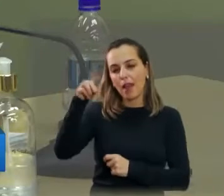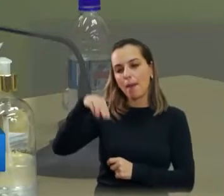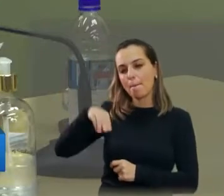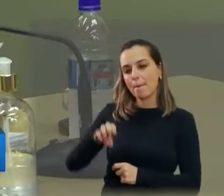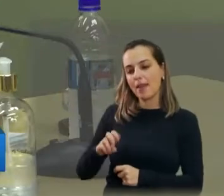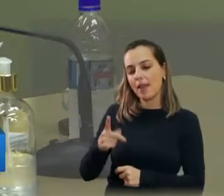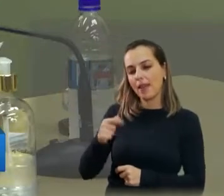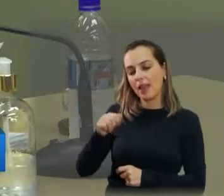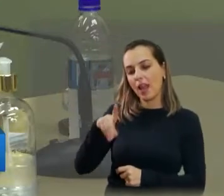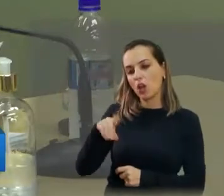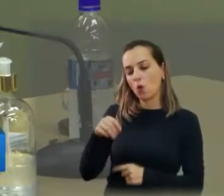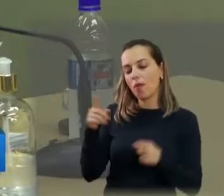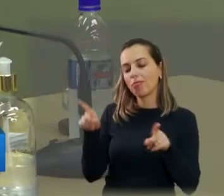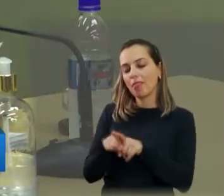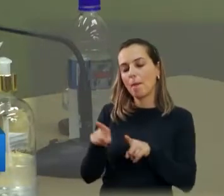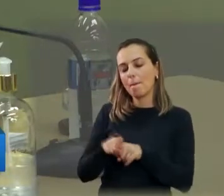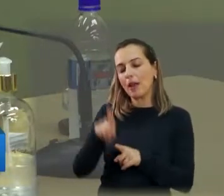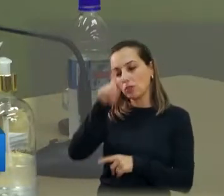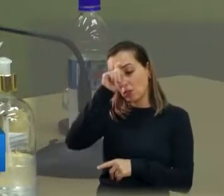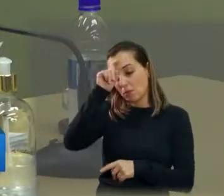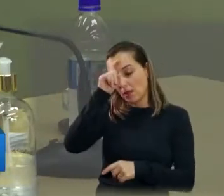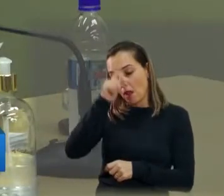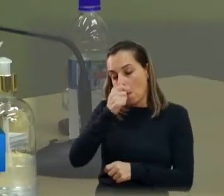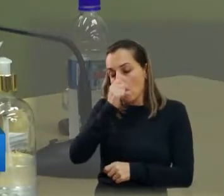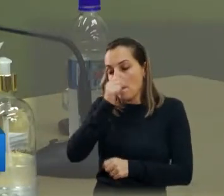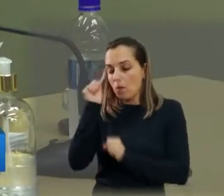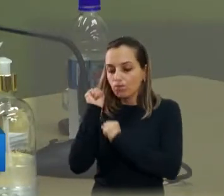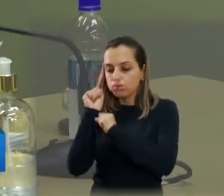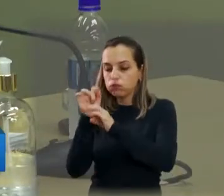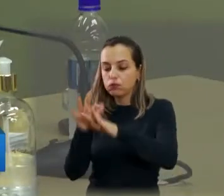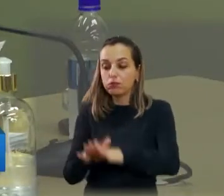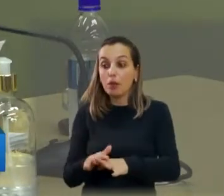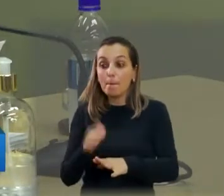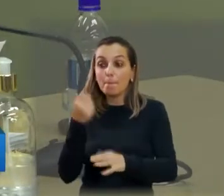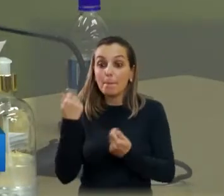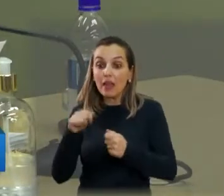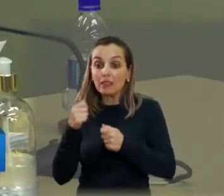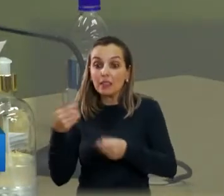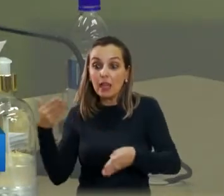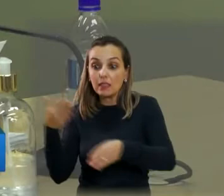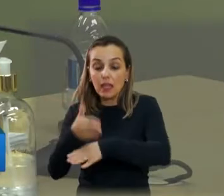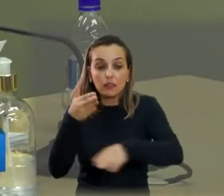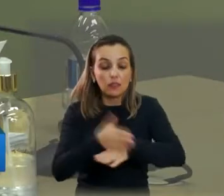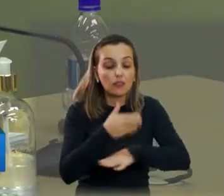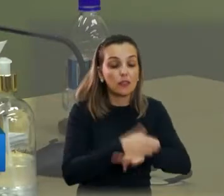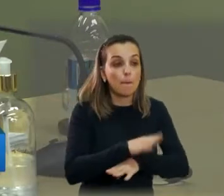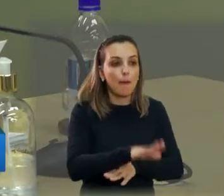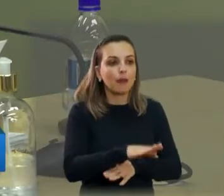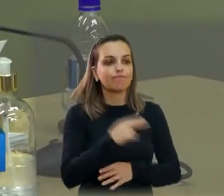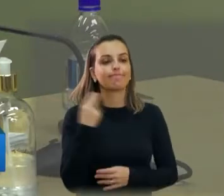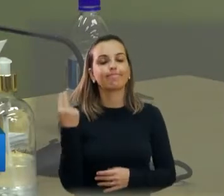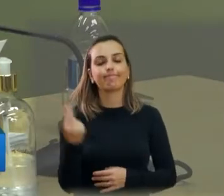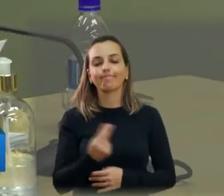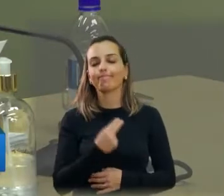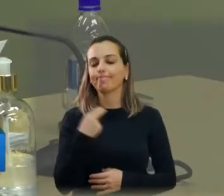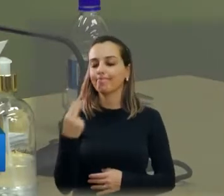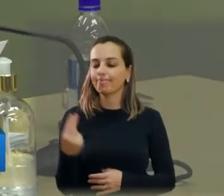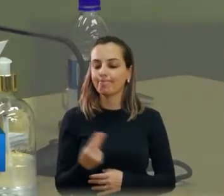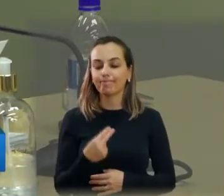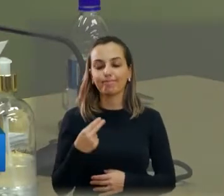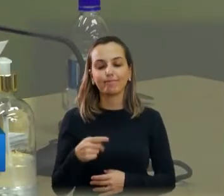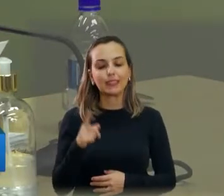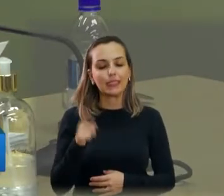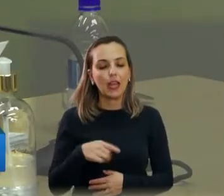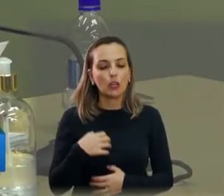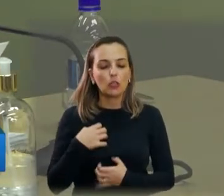que o hospital está cheio, que precisa mais gente entrar e a gente fica tentando ver o que a gente consegue fazer. Então, é